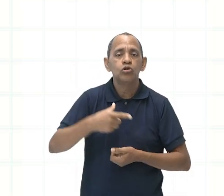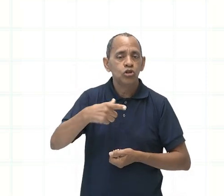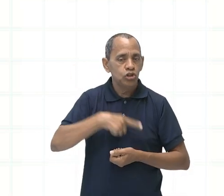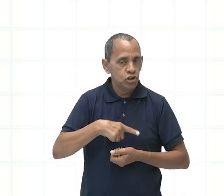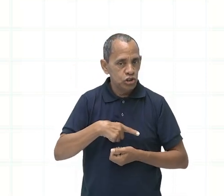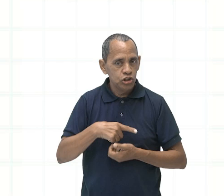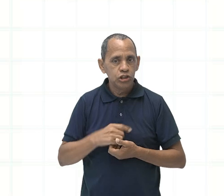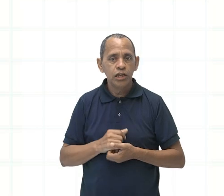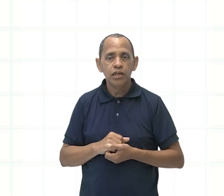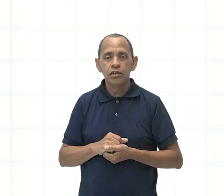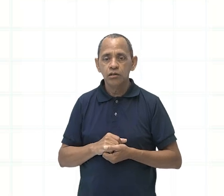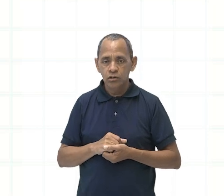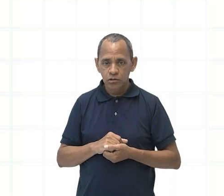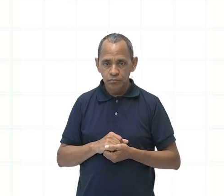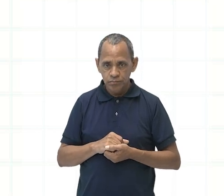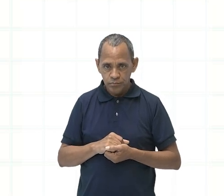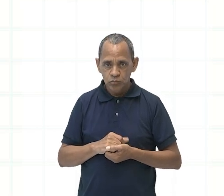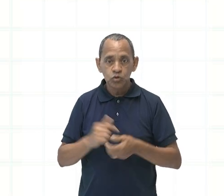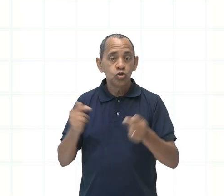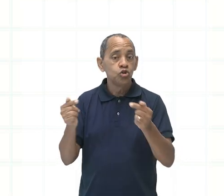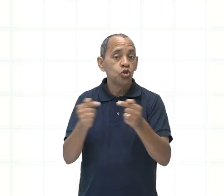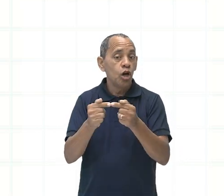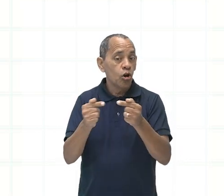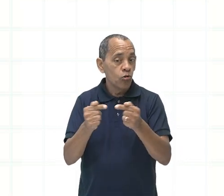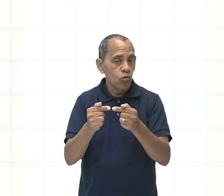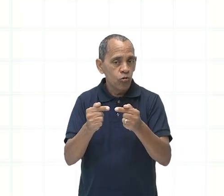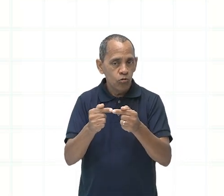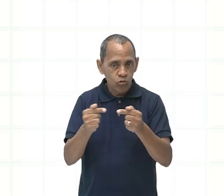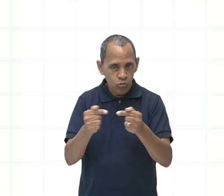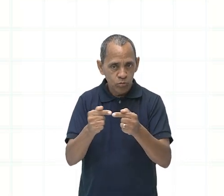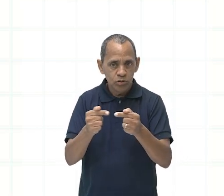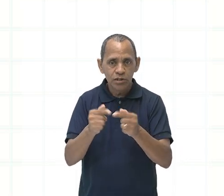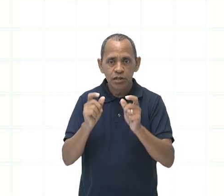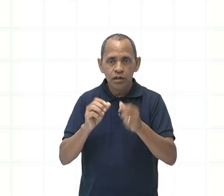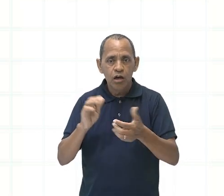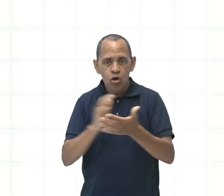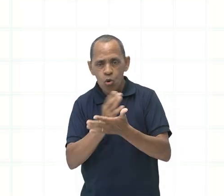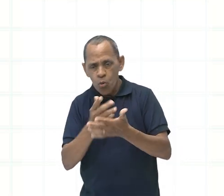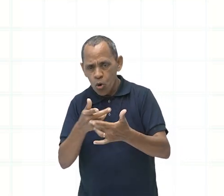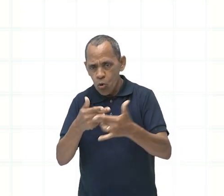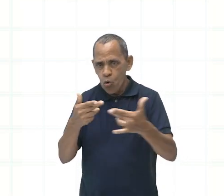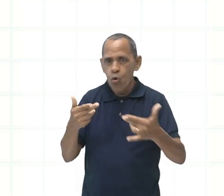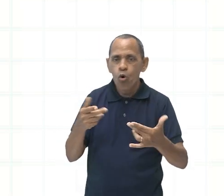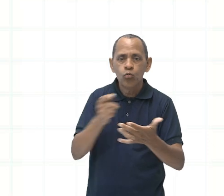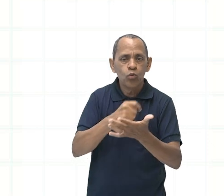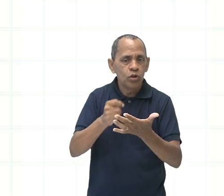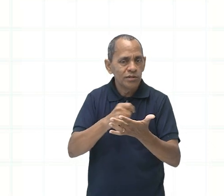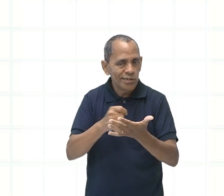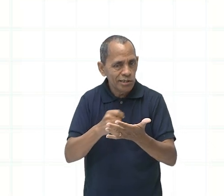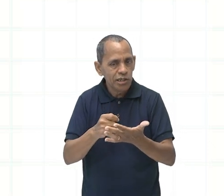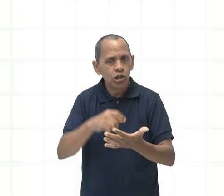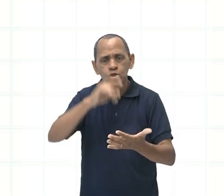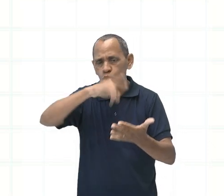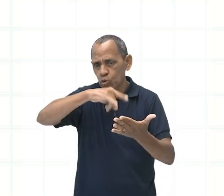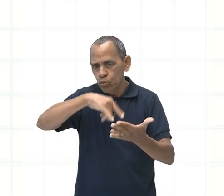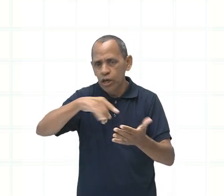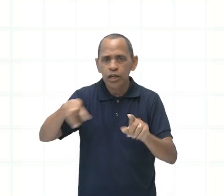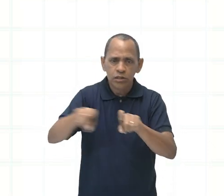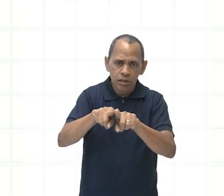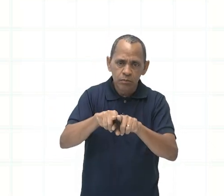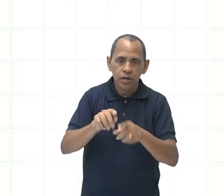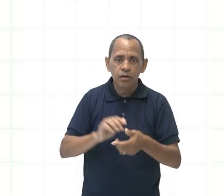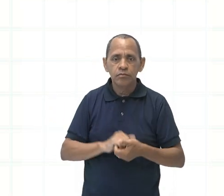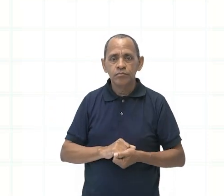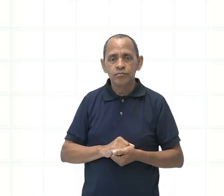dada segundo uma fonte externa, de acordo com algo que foi dito anteriormente num documento ou por uma